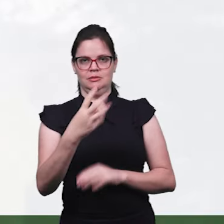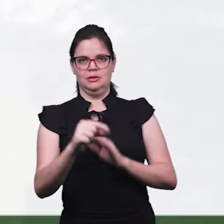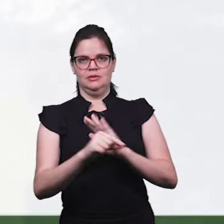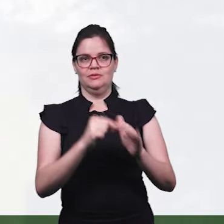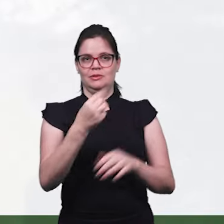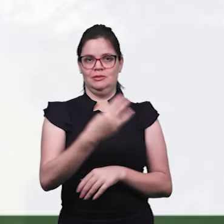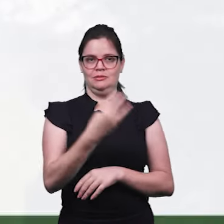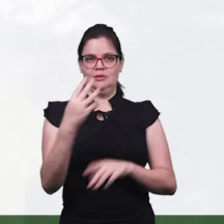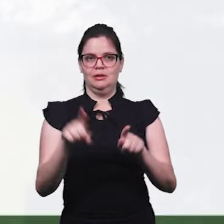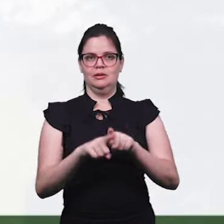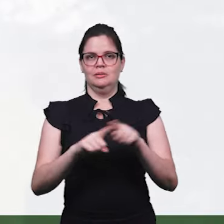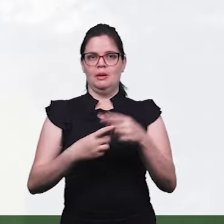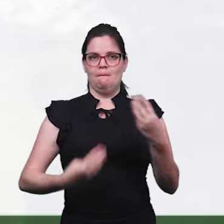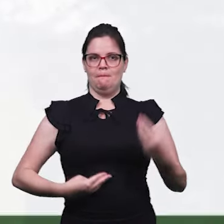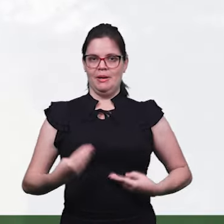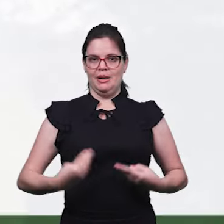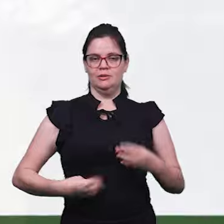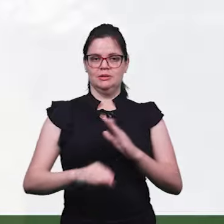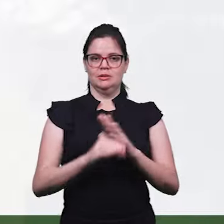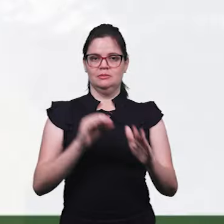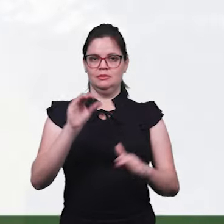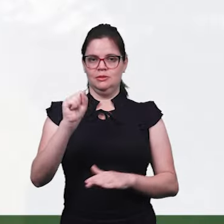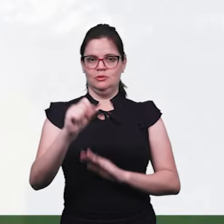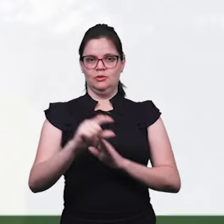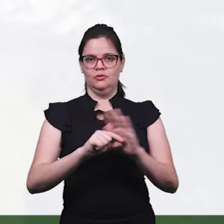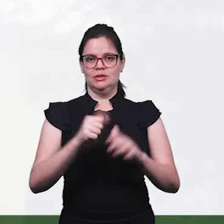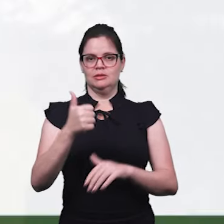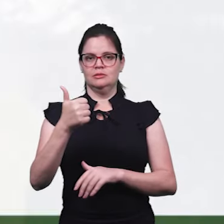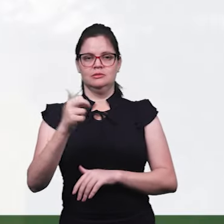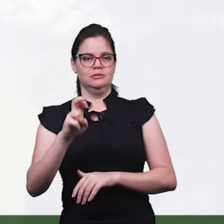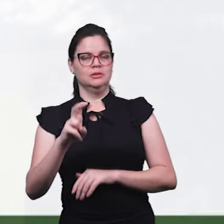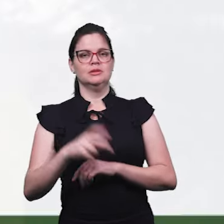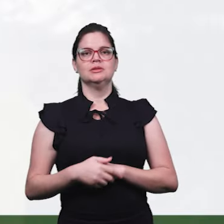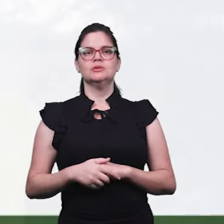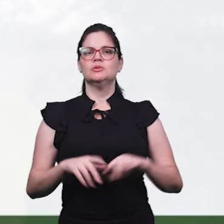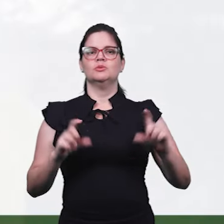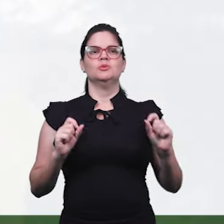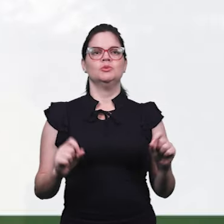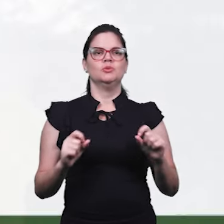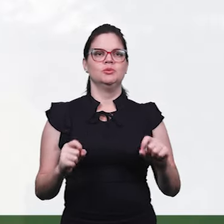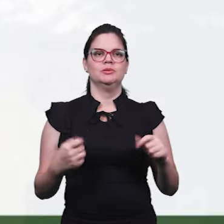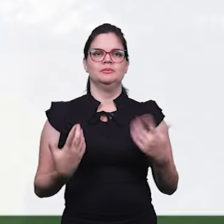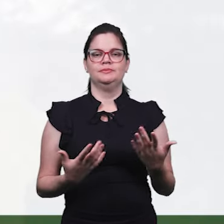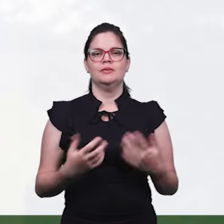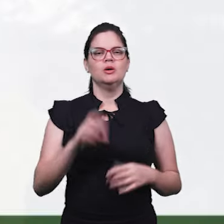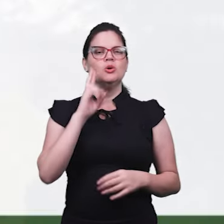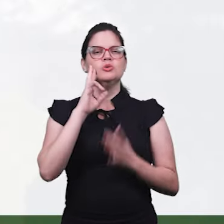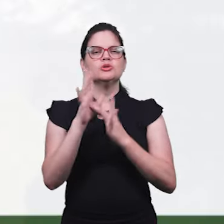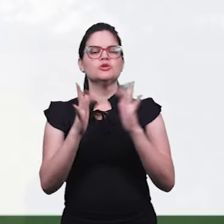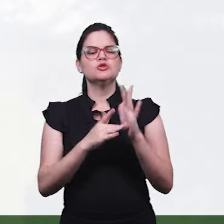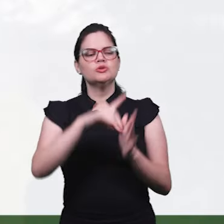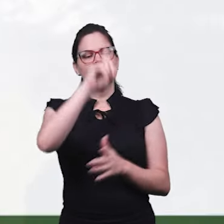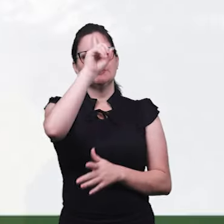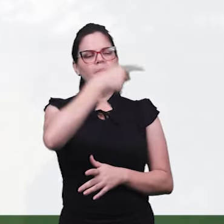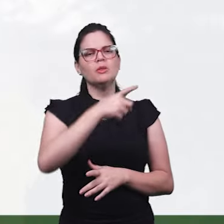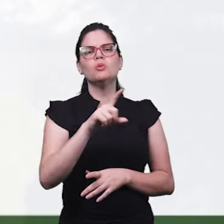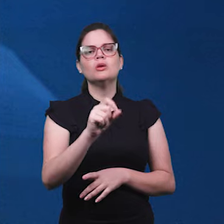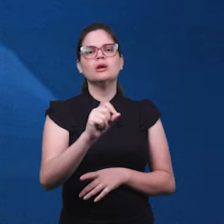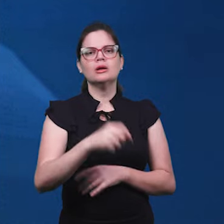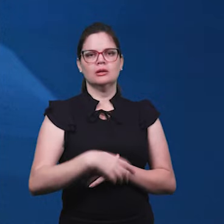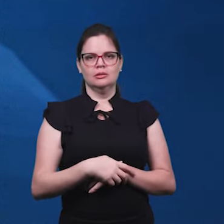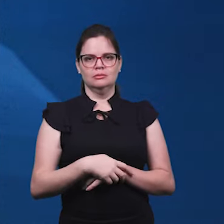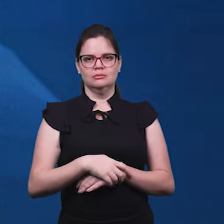15, a pergunta é, qual foi a ordem que Jesus deu? Então agora, quem vai nos dar essa resposta vai